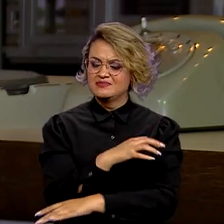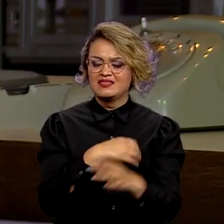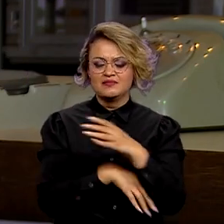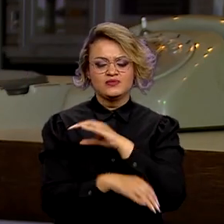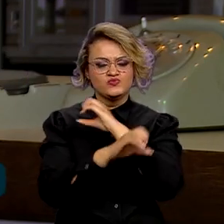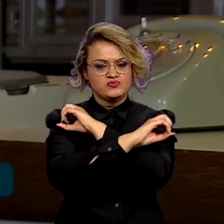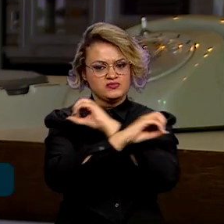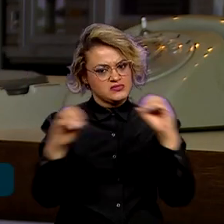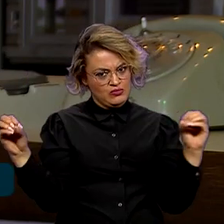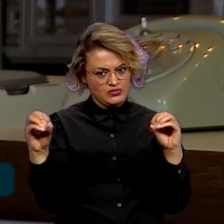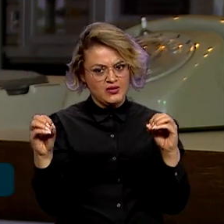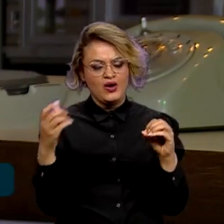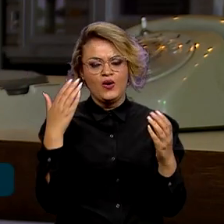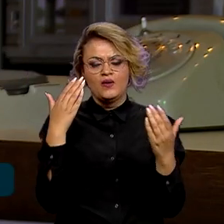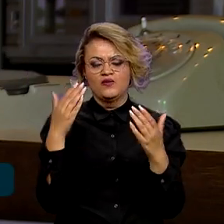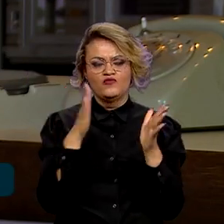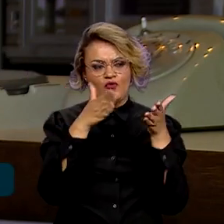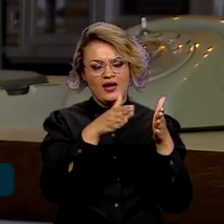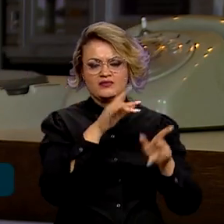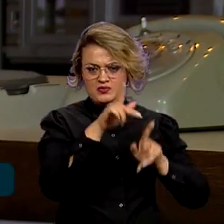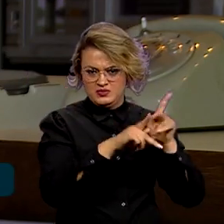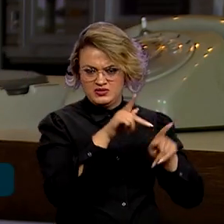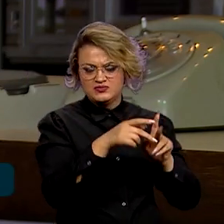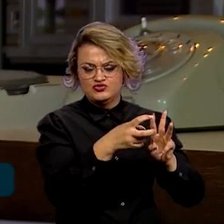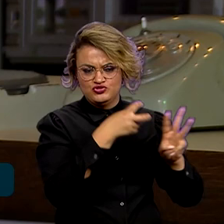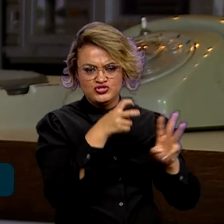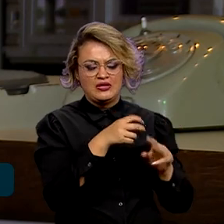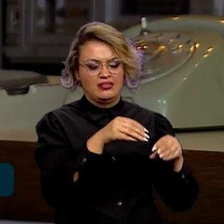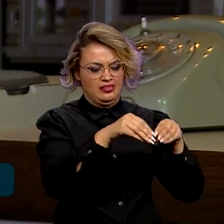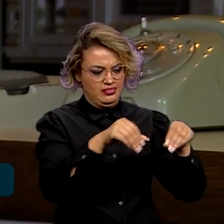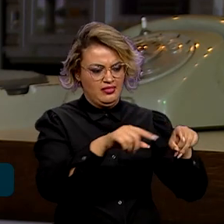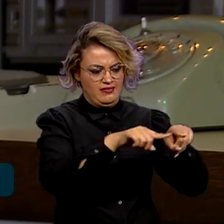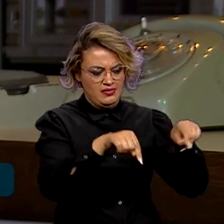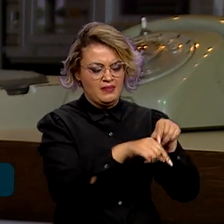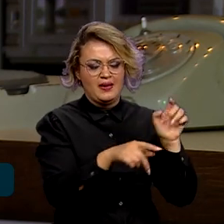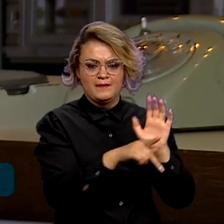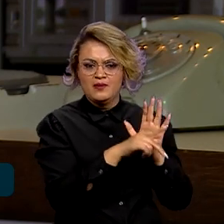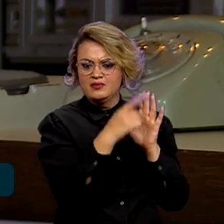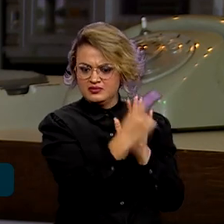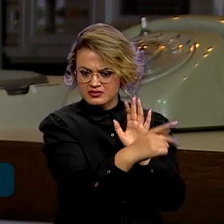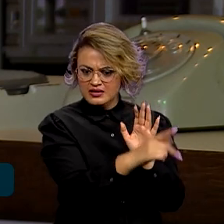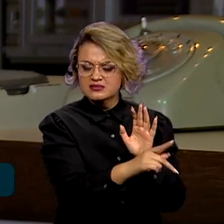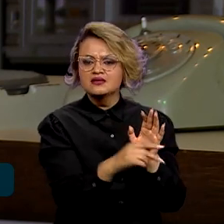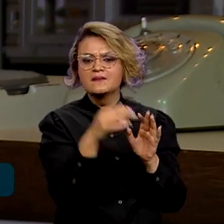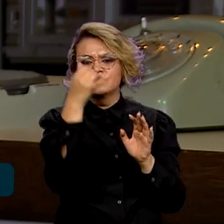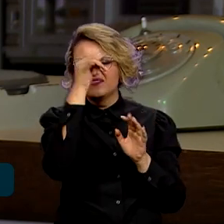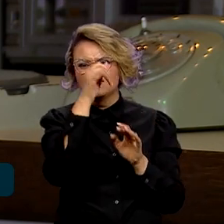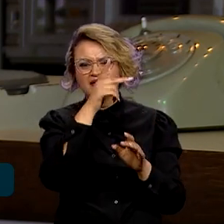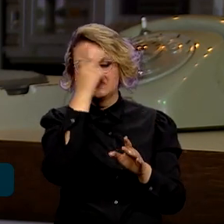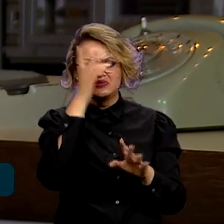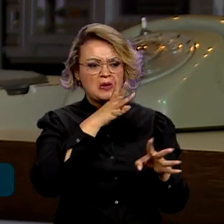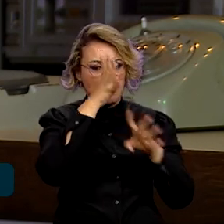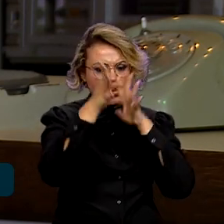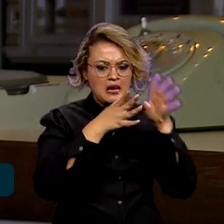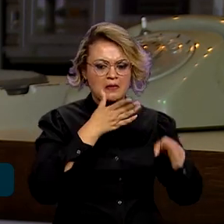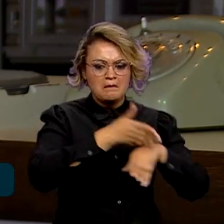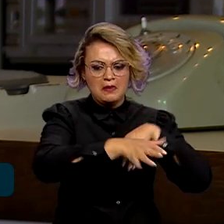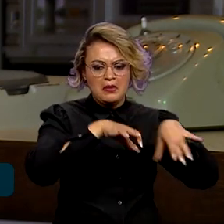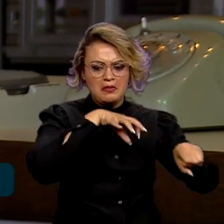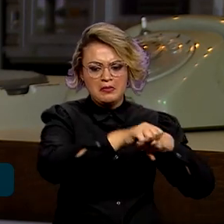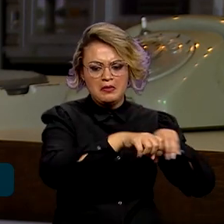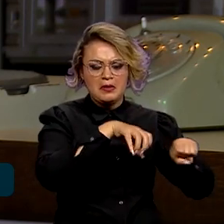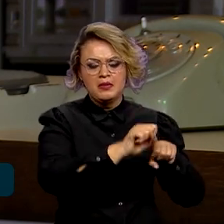Em relação aos povos indígenas, é de demarcar suas terras e evitar com que essas terras sejam invadidas ou ocupadas